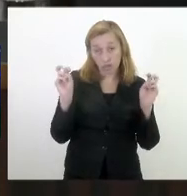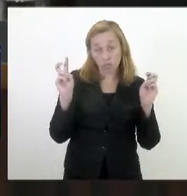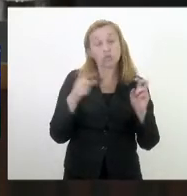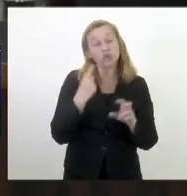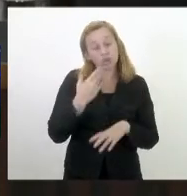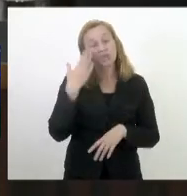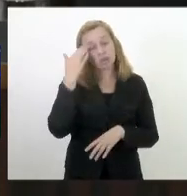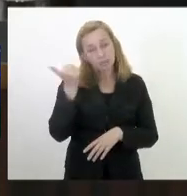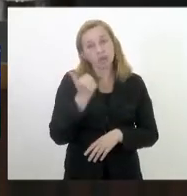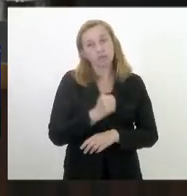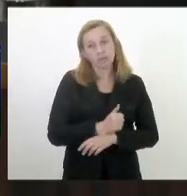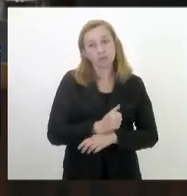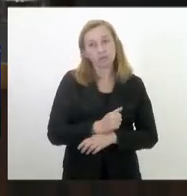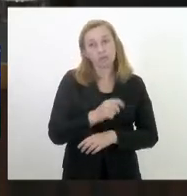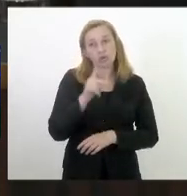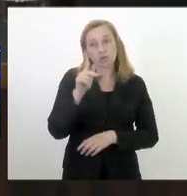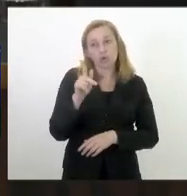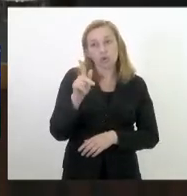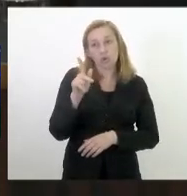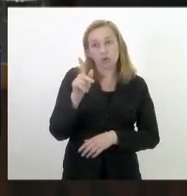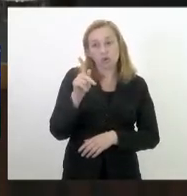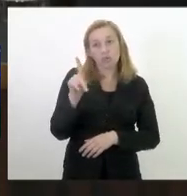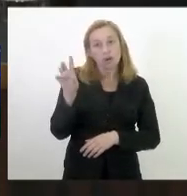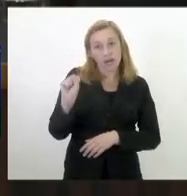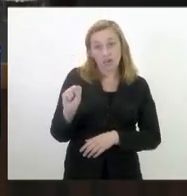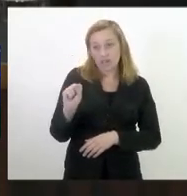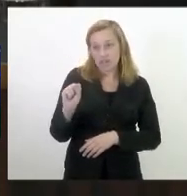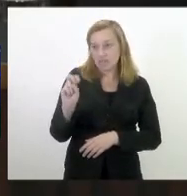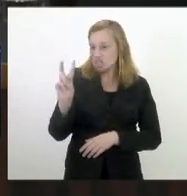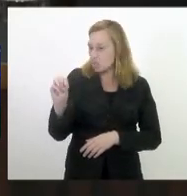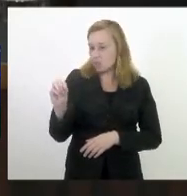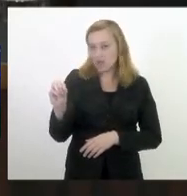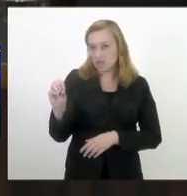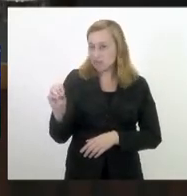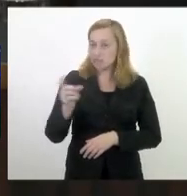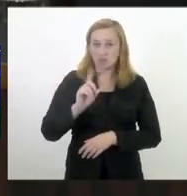sabemos que o botijão não custa R$50.